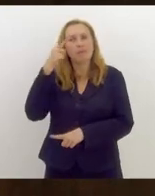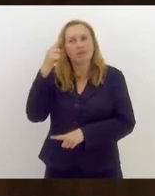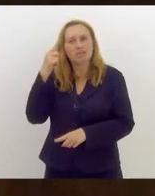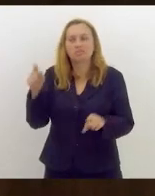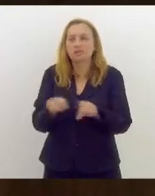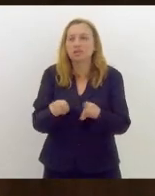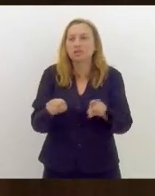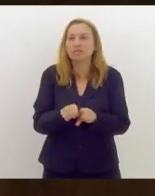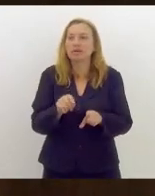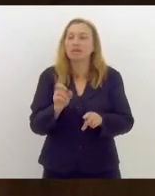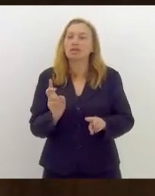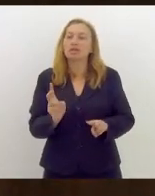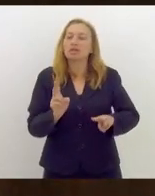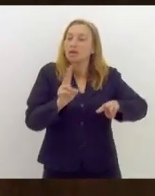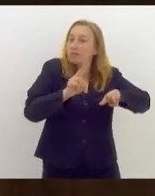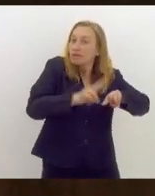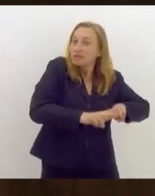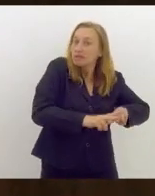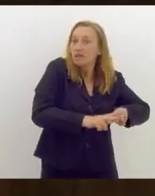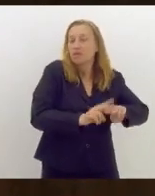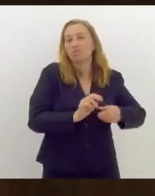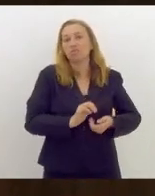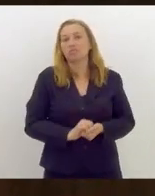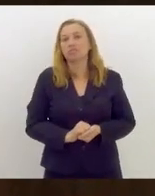também nas cadeias e